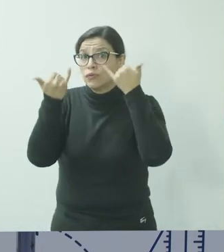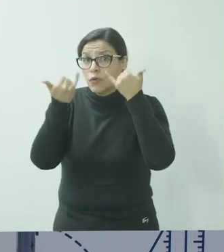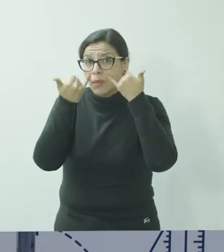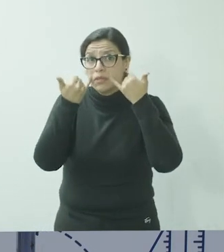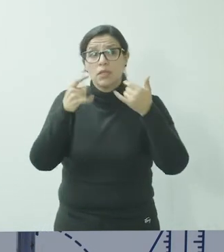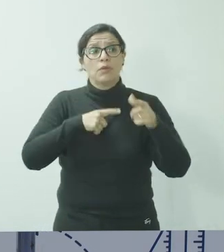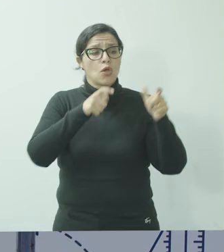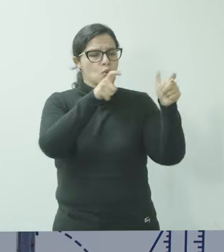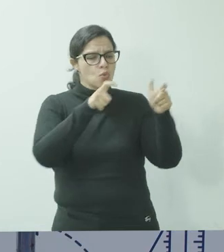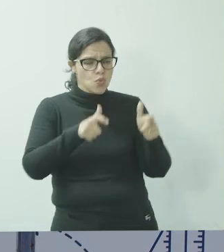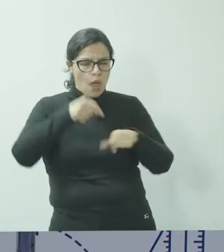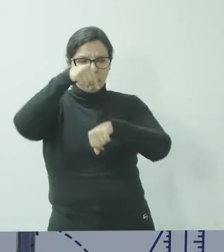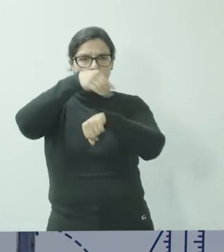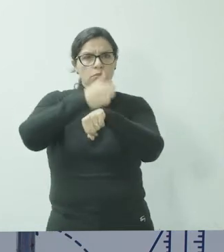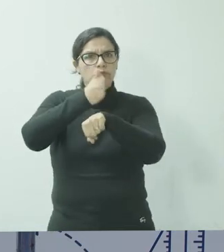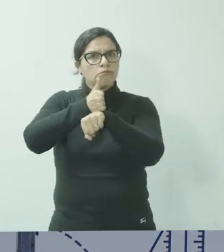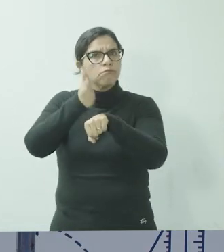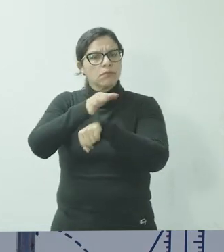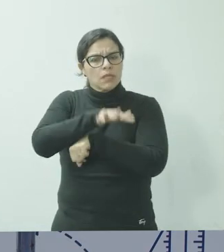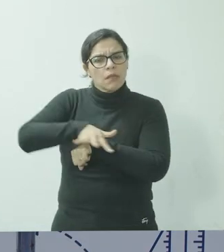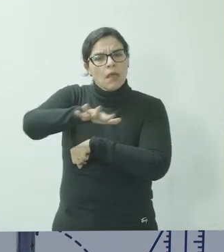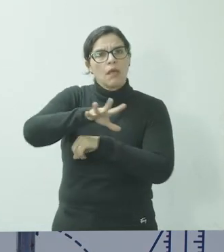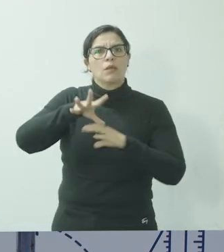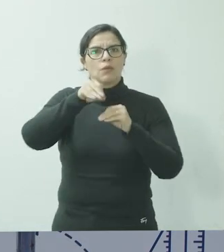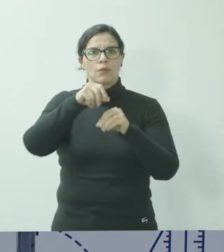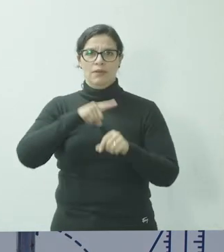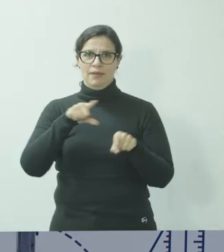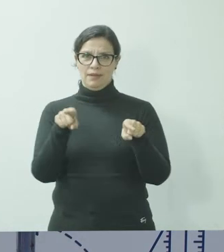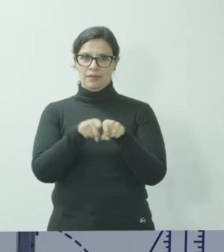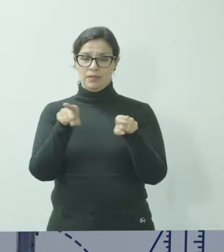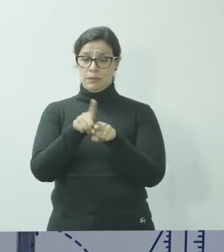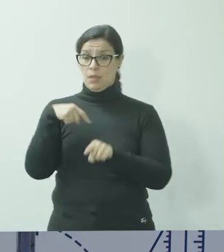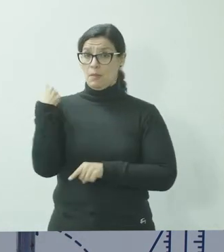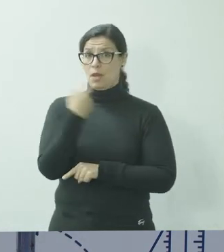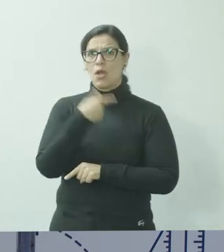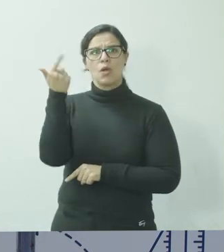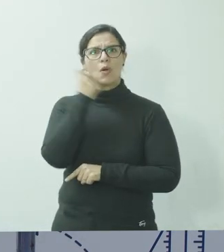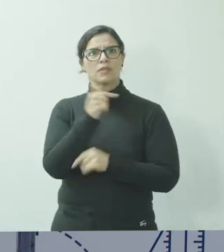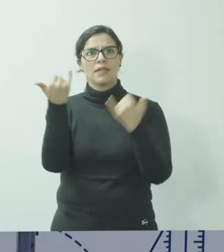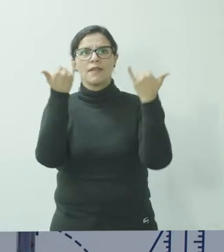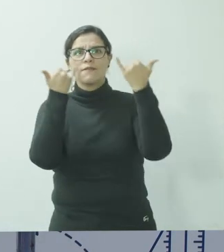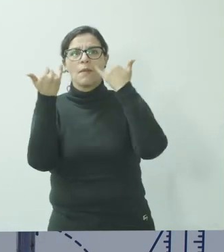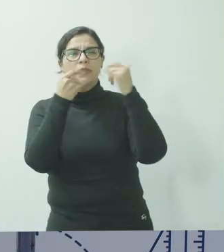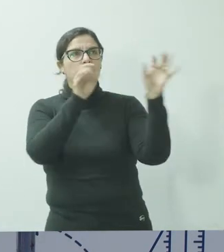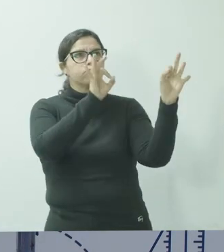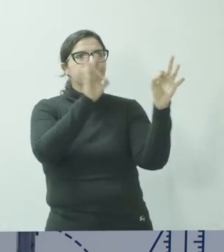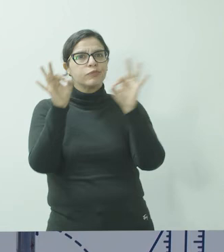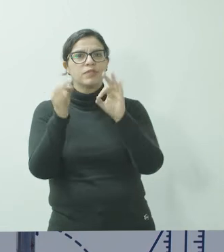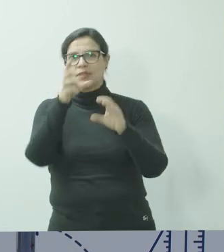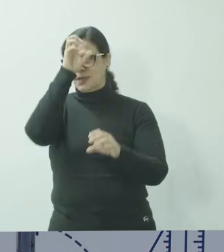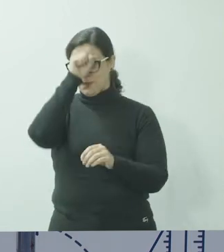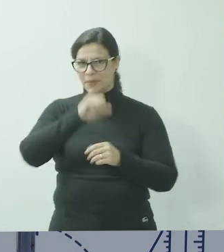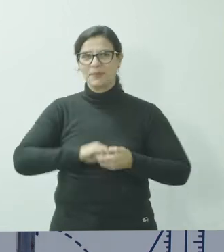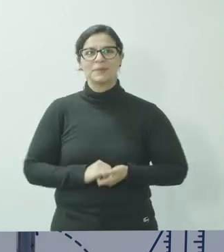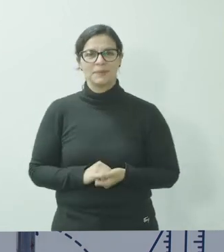todo momento em todo o espaço né para pra gente ter esse acesso e também